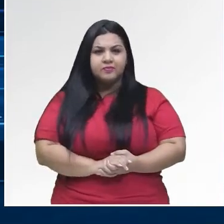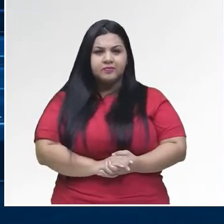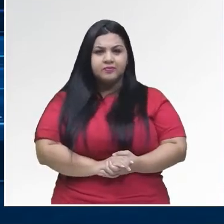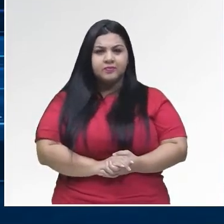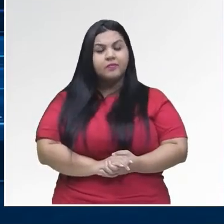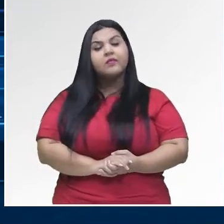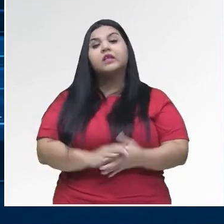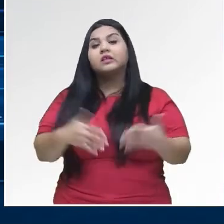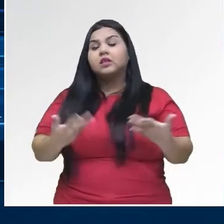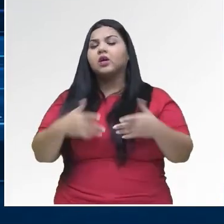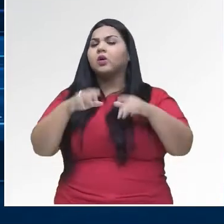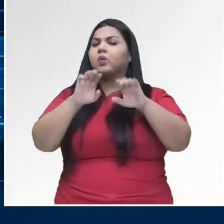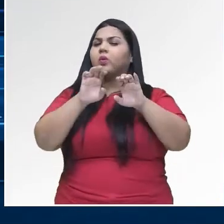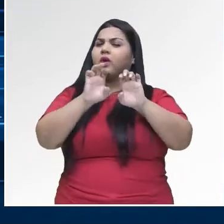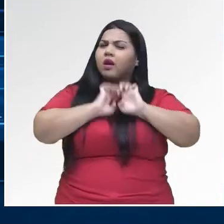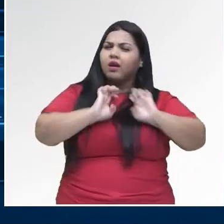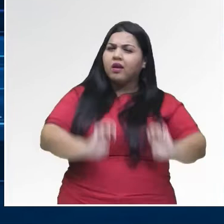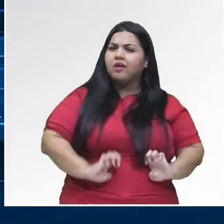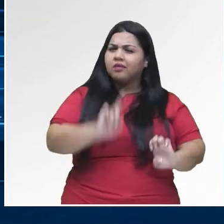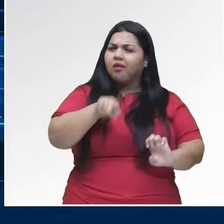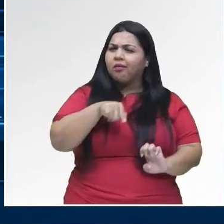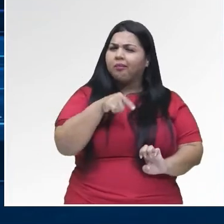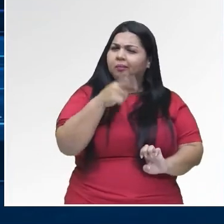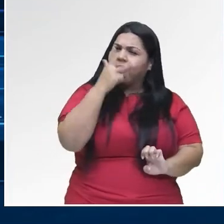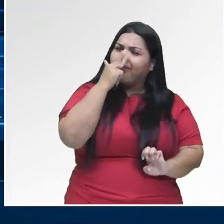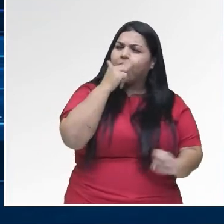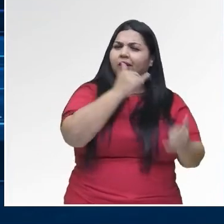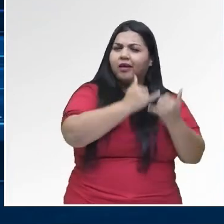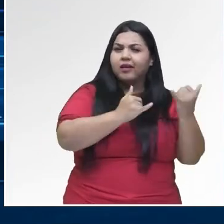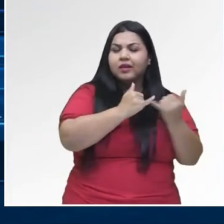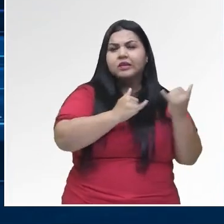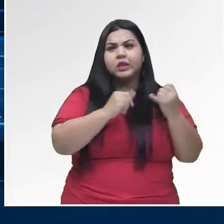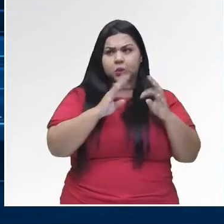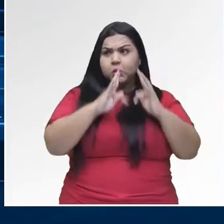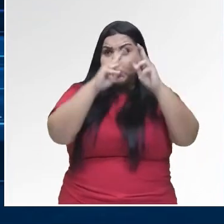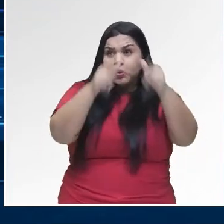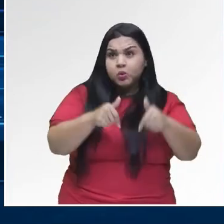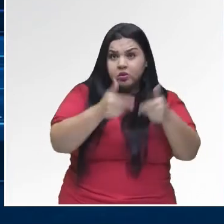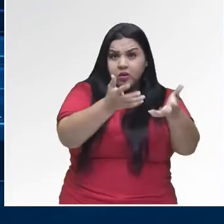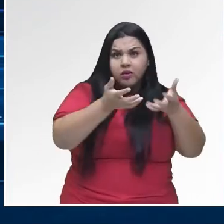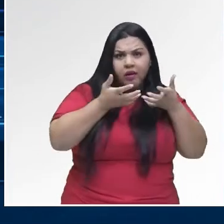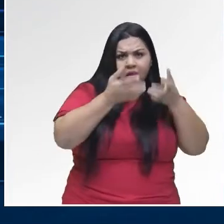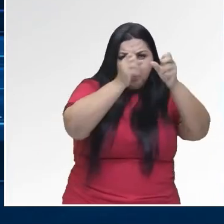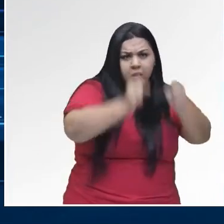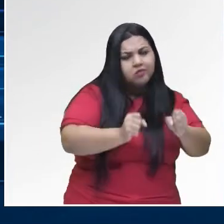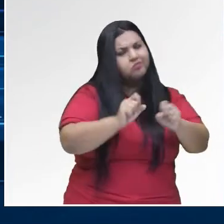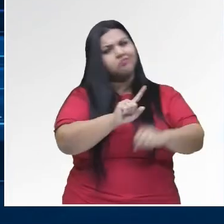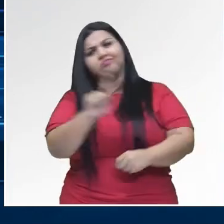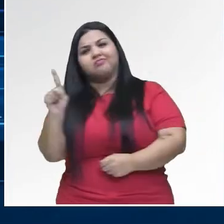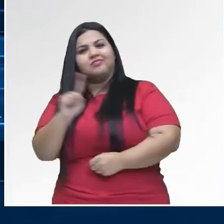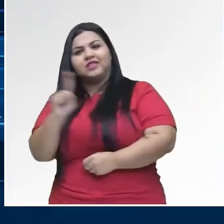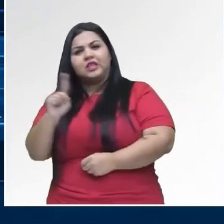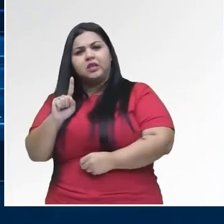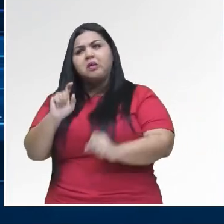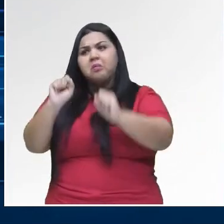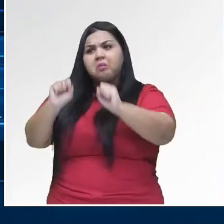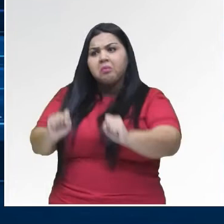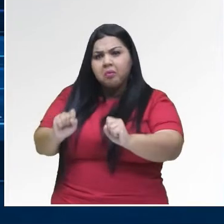A ética é um pouco isso. Nem tudo que eu quero eu posso, e nem tudo que eu posso eu